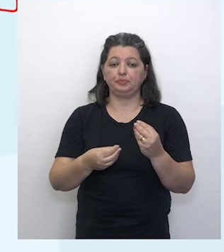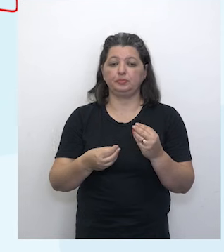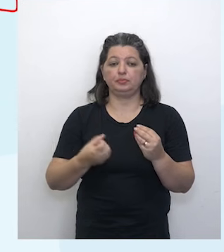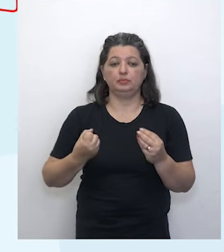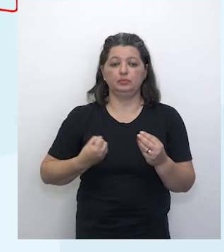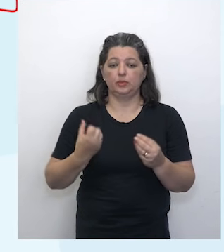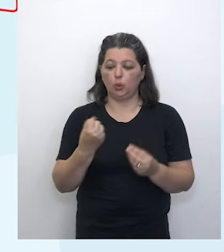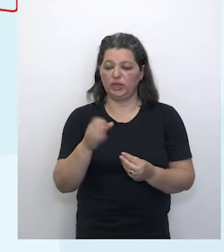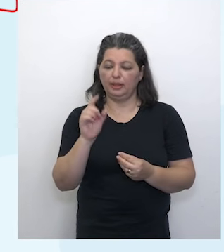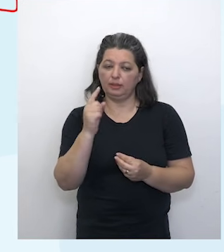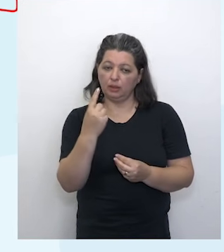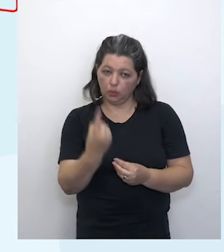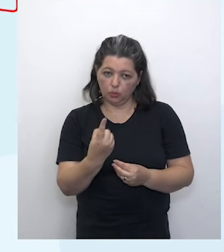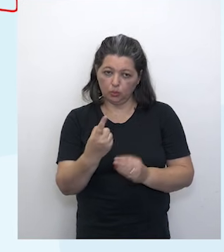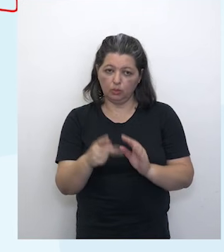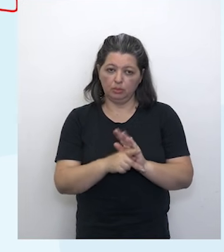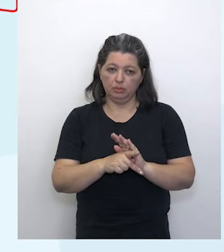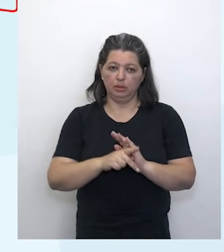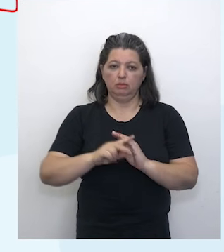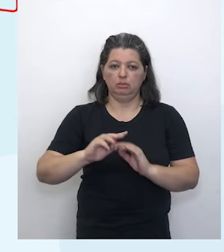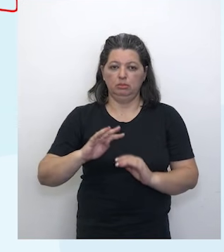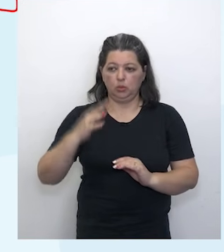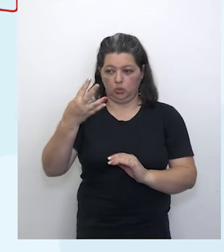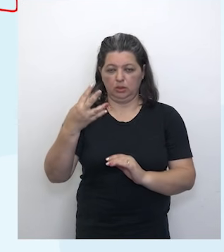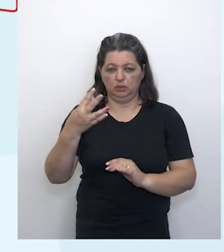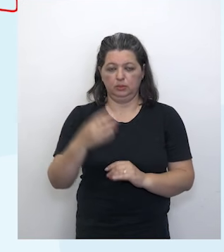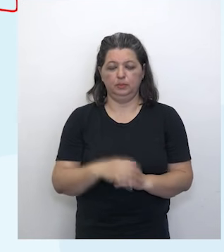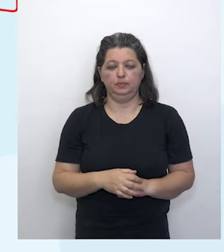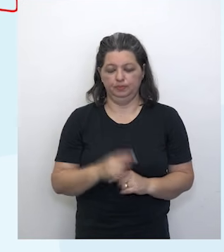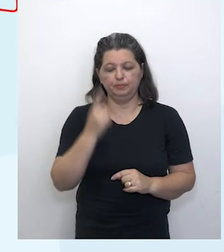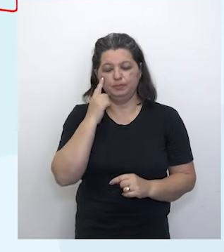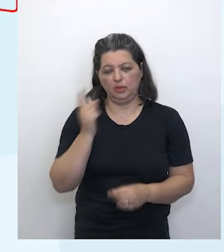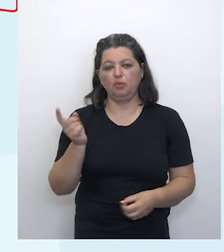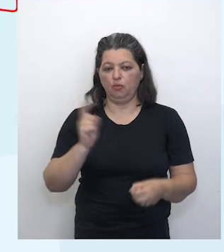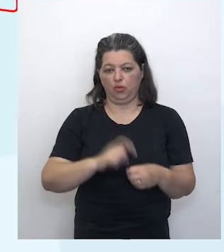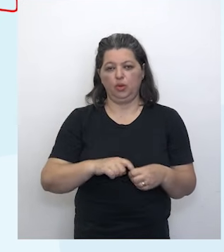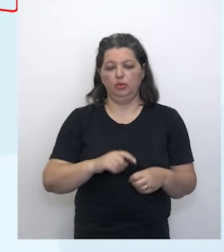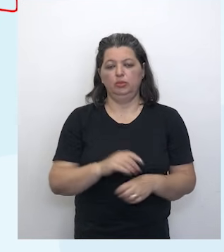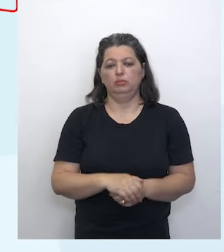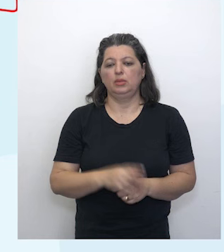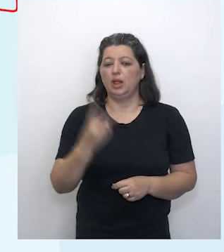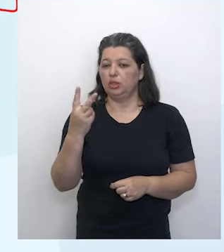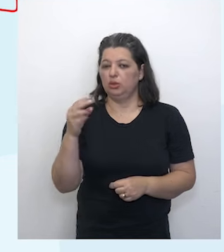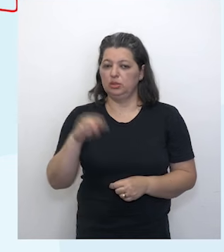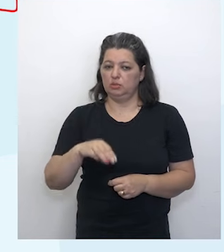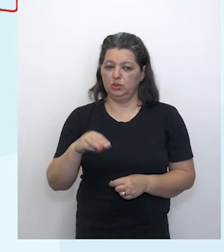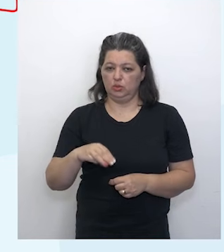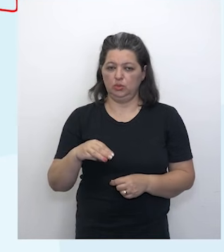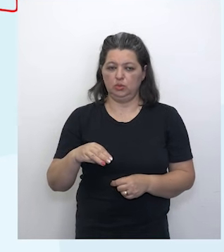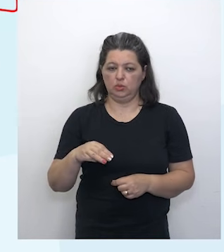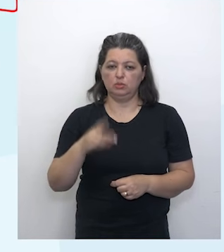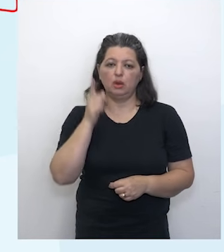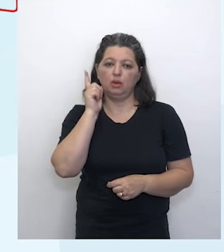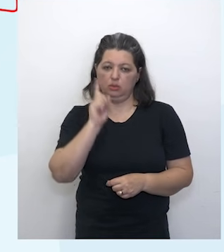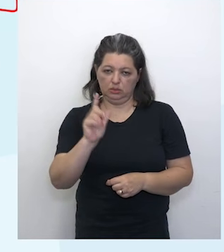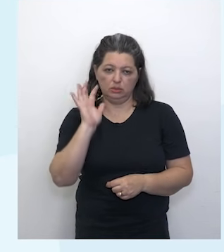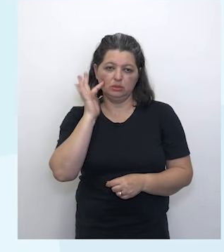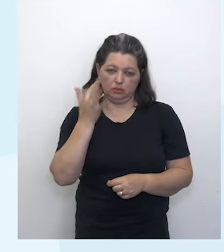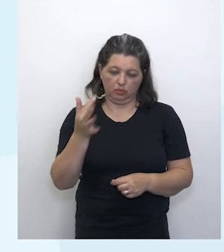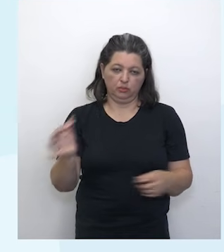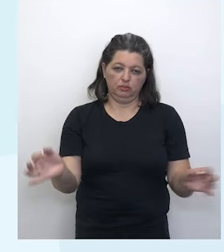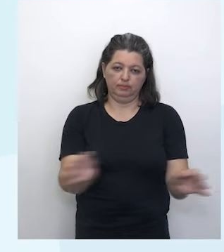81 de alguma coisa elevado a 4, tá certo? Então eu já volto, vocês vão ter aí 2 minutinhos para fazer esse exercício e a gente já